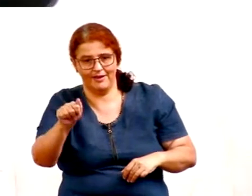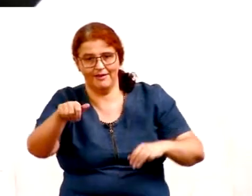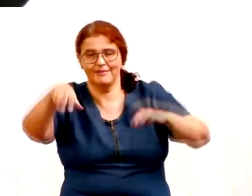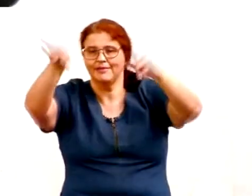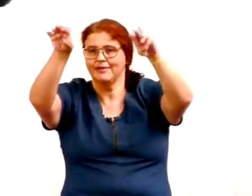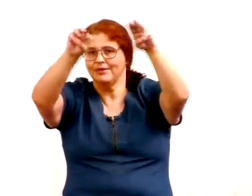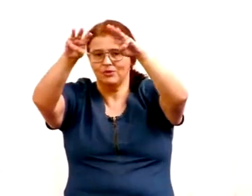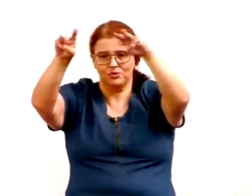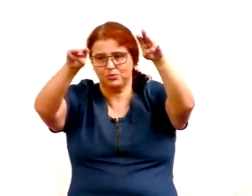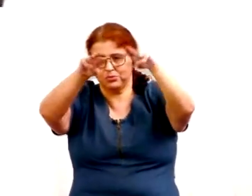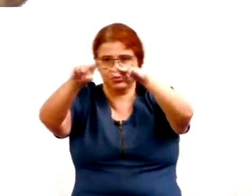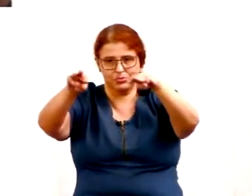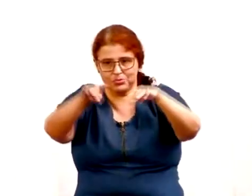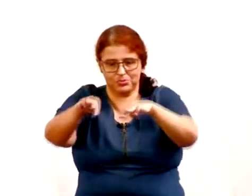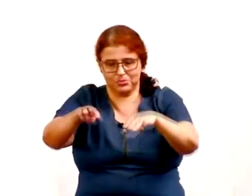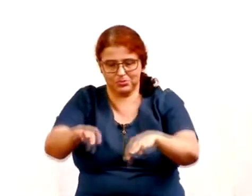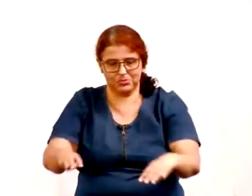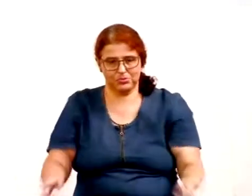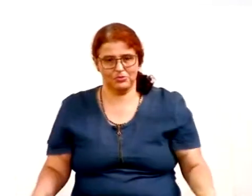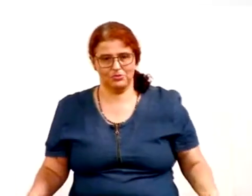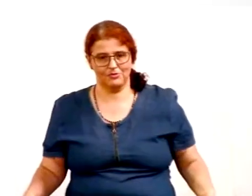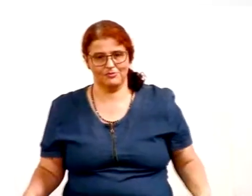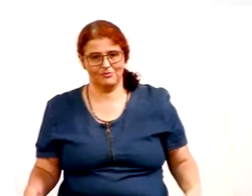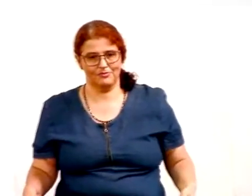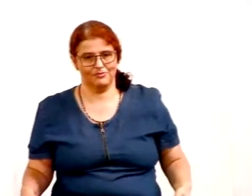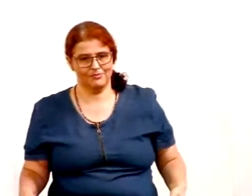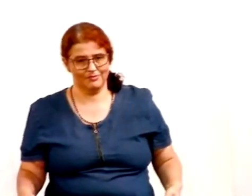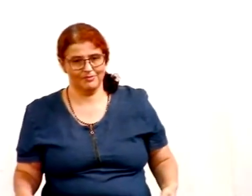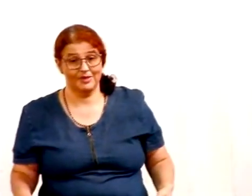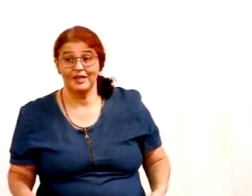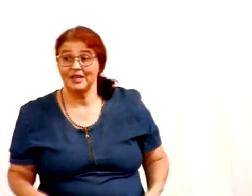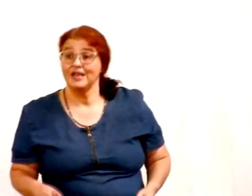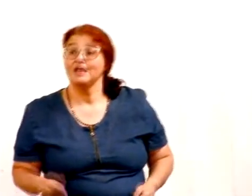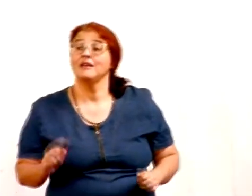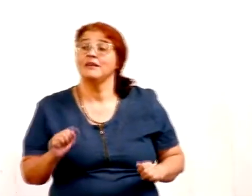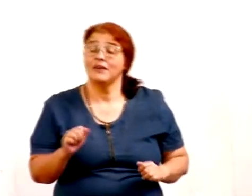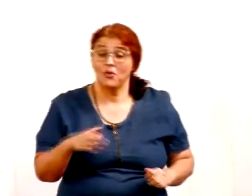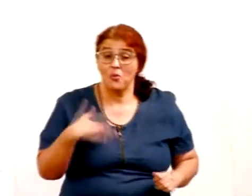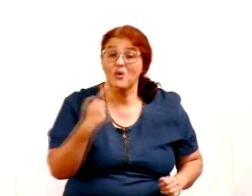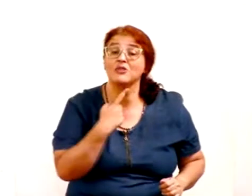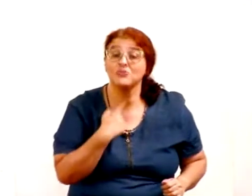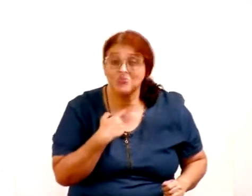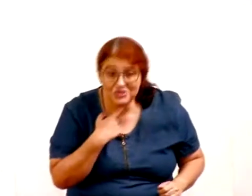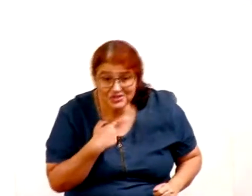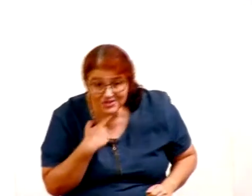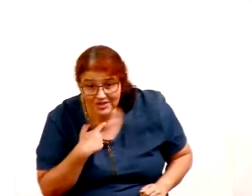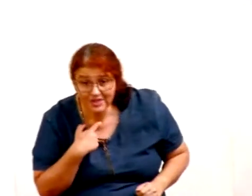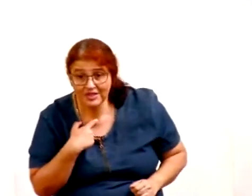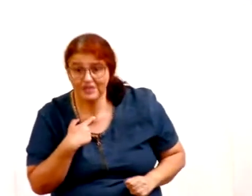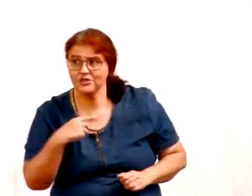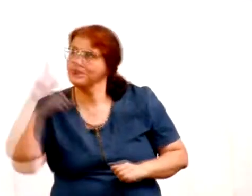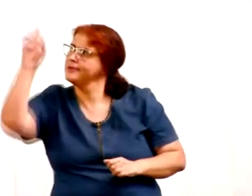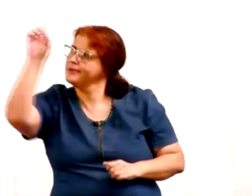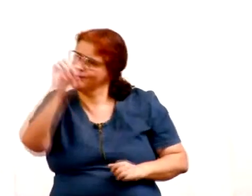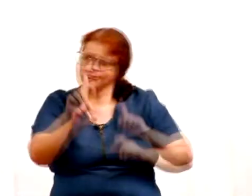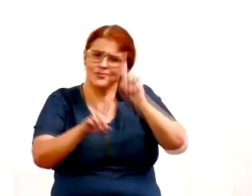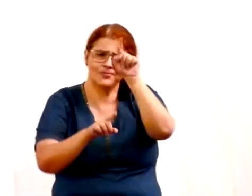de grande poder. Quando eles tiveram sede, Deus providenciou água na rocha em Meribá.